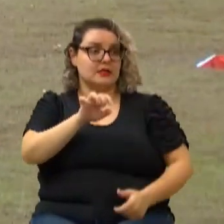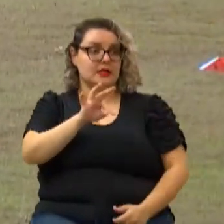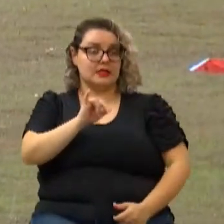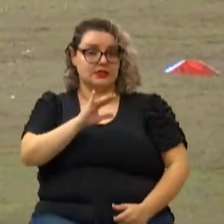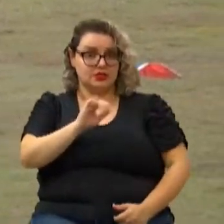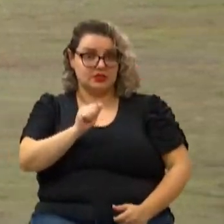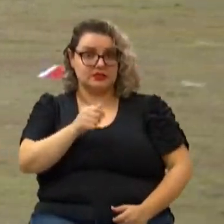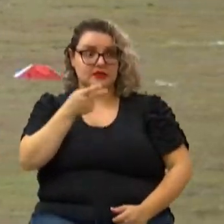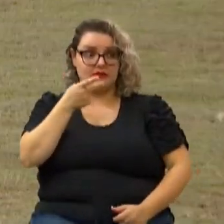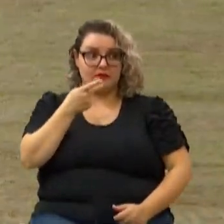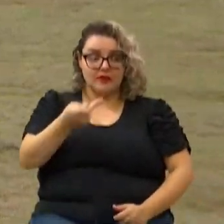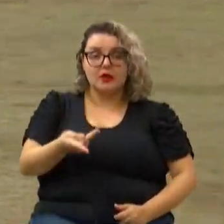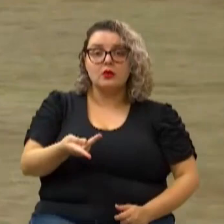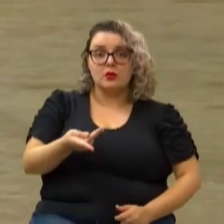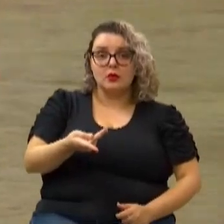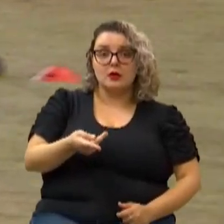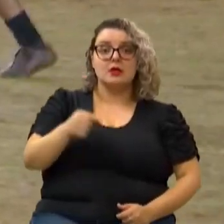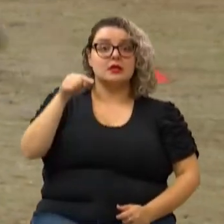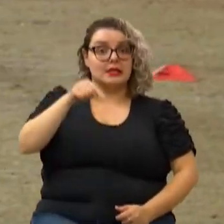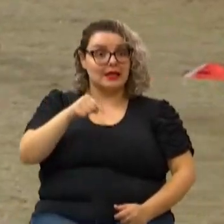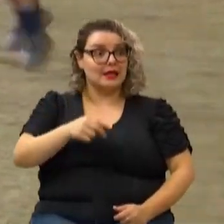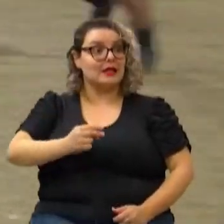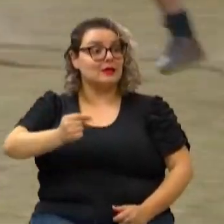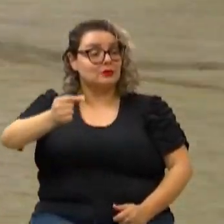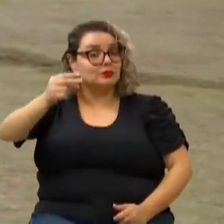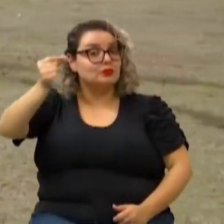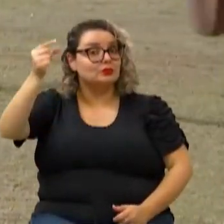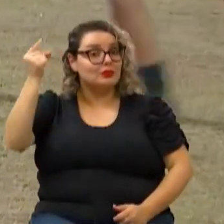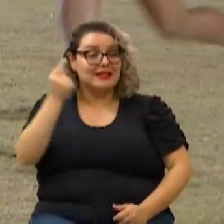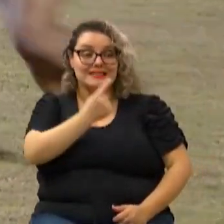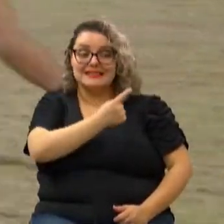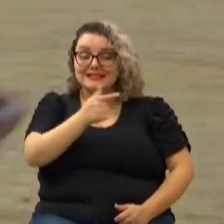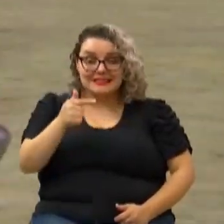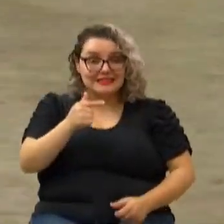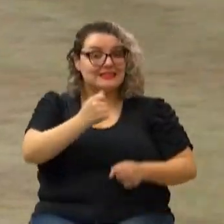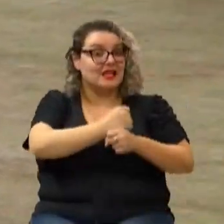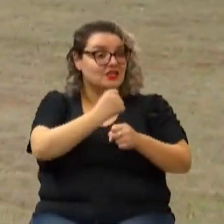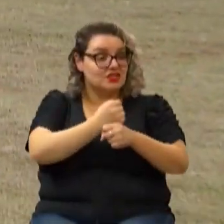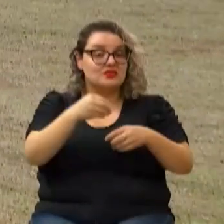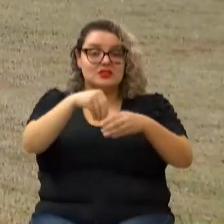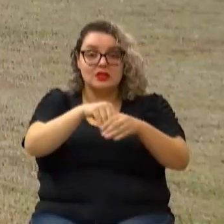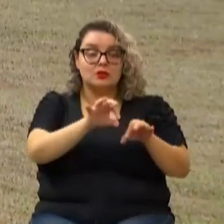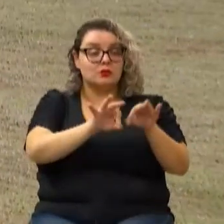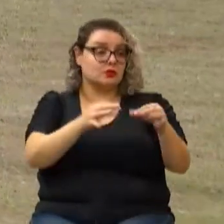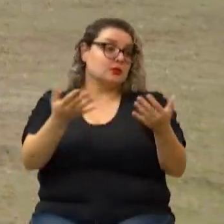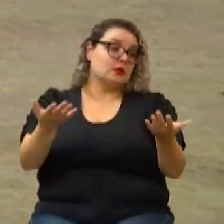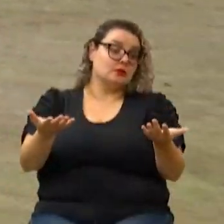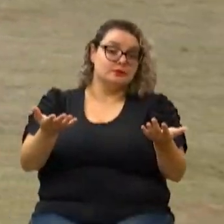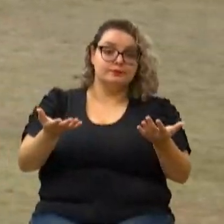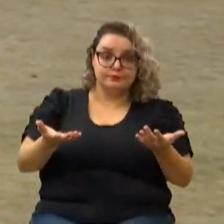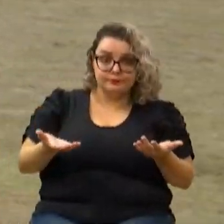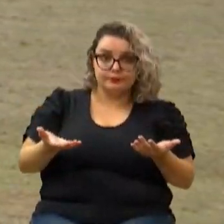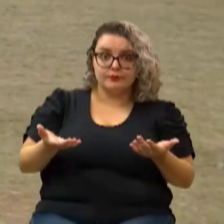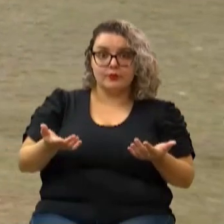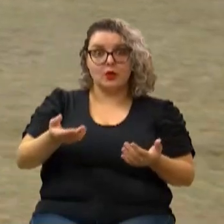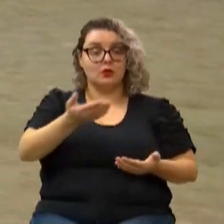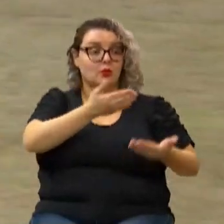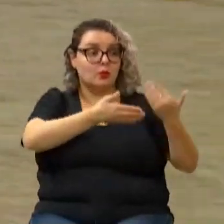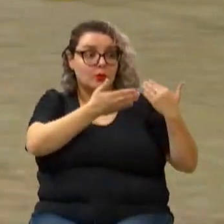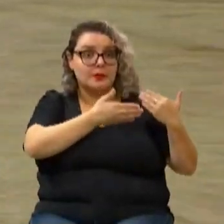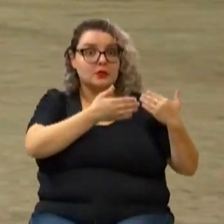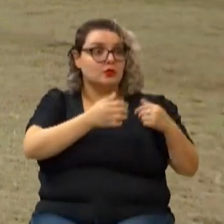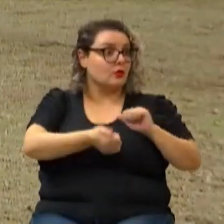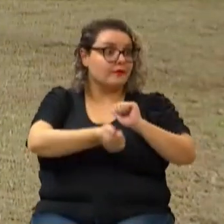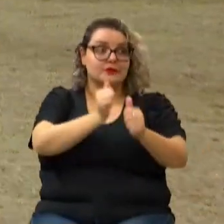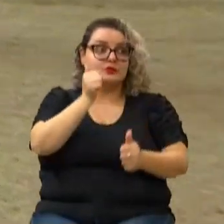Mas a Letícia acabou de falar no Olha o Esporte aí que ela está no projeto já faz 17 anos. Então, quer dizer,